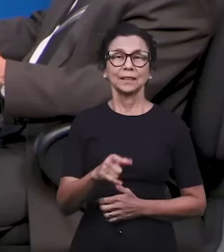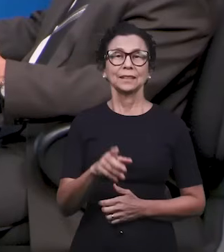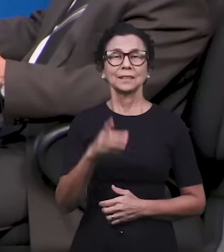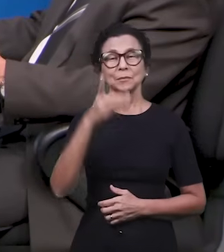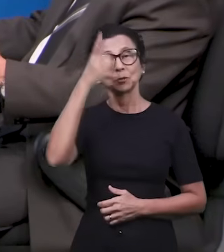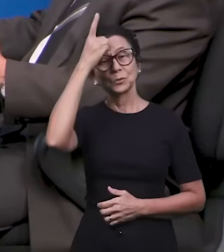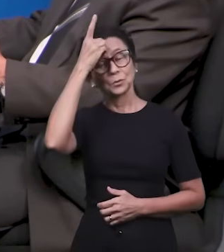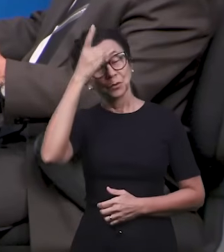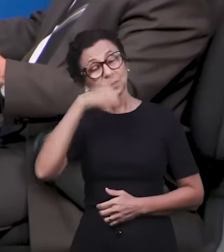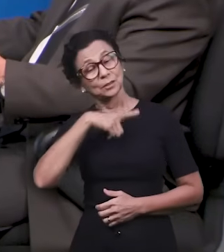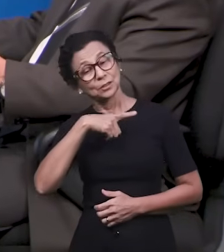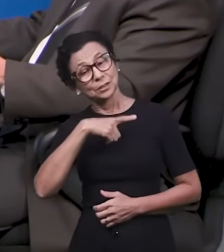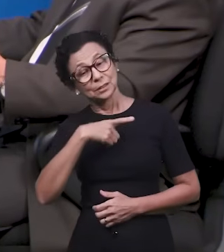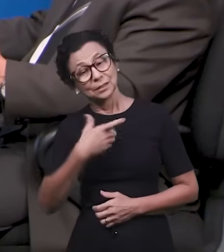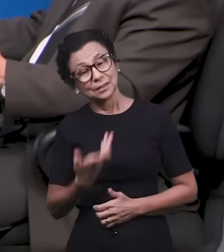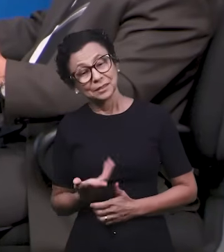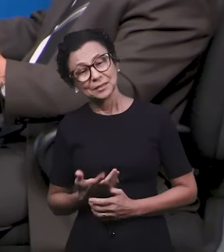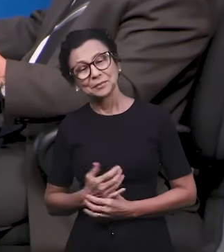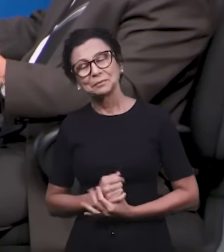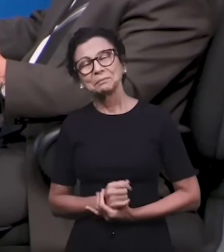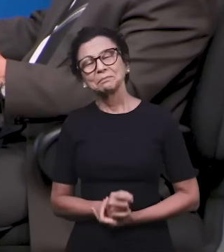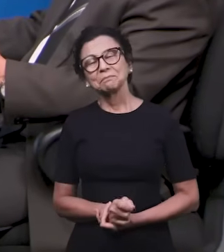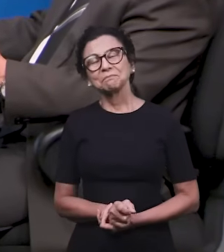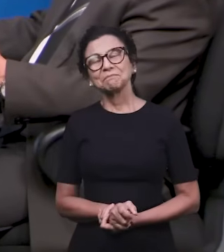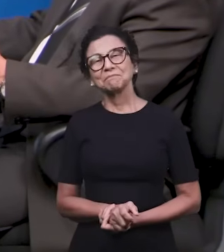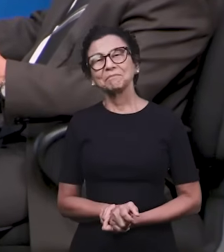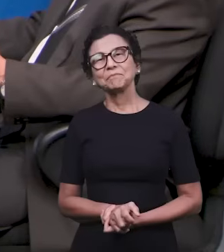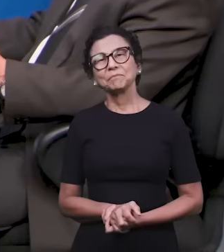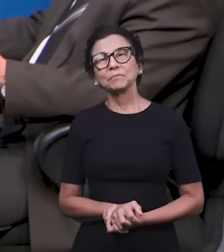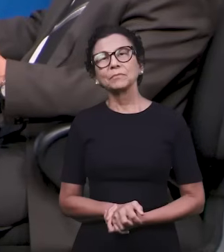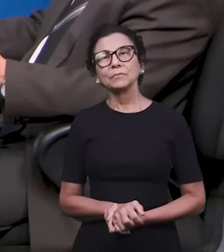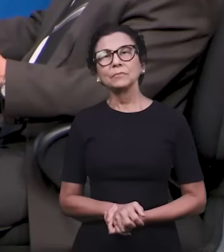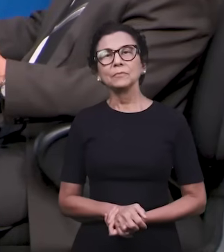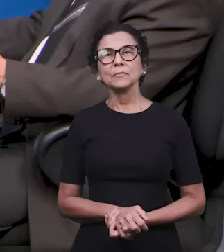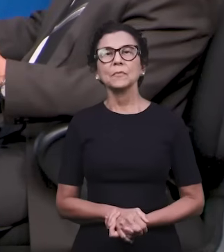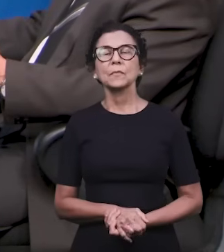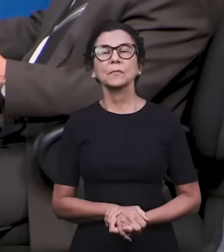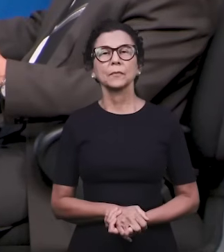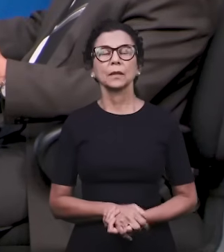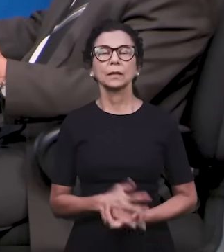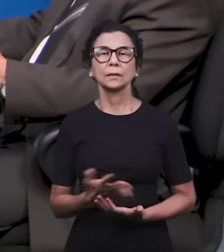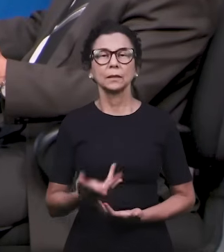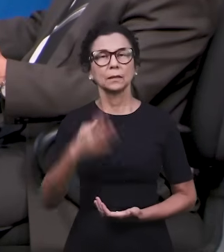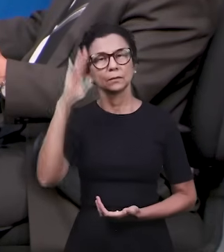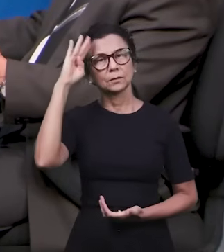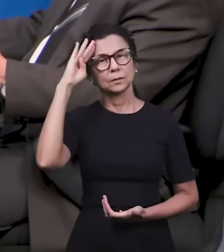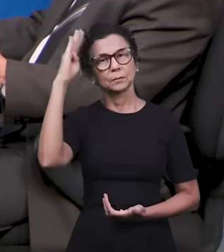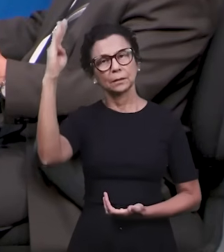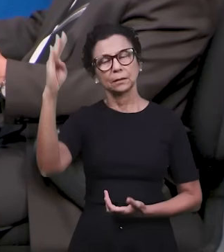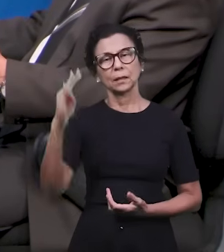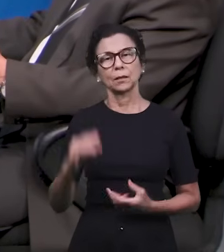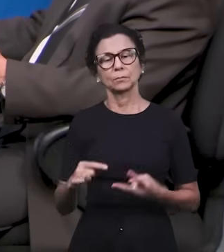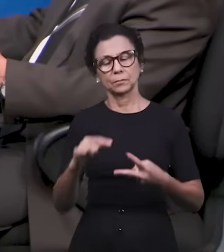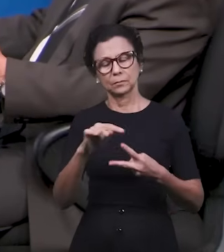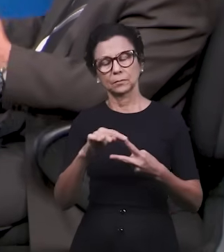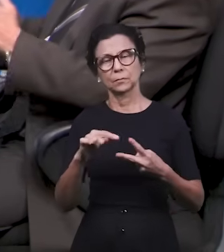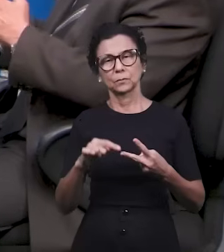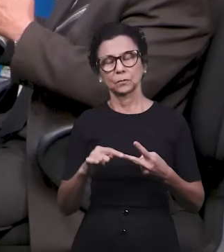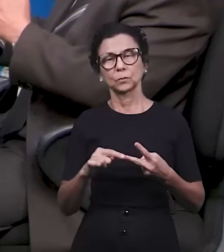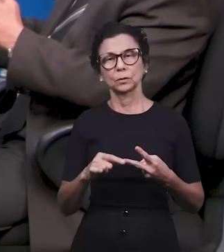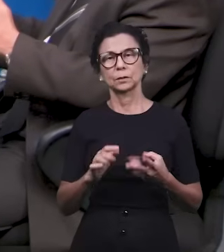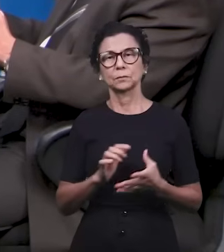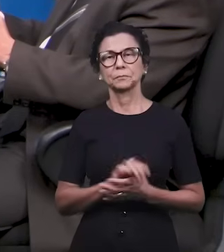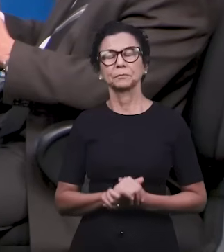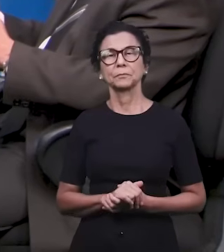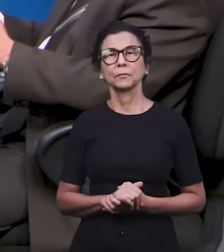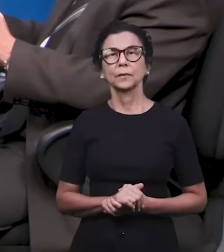né? Então isso realmente é algo fundamental que, vamos supor, na questão de